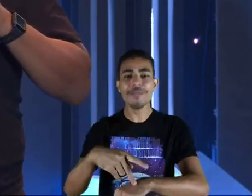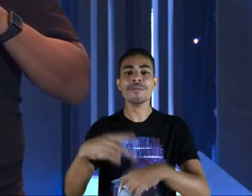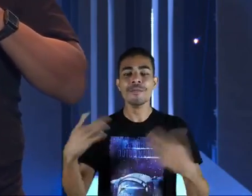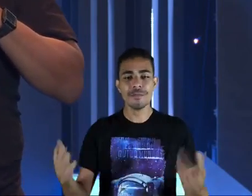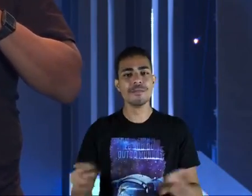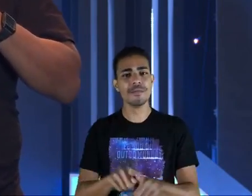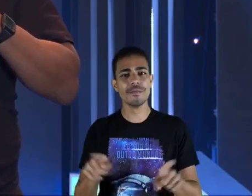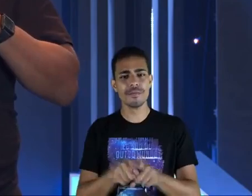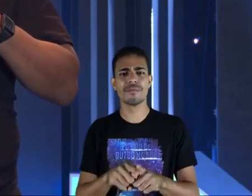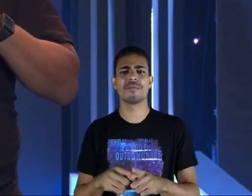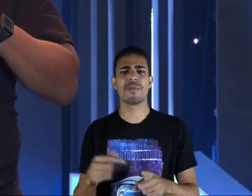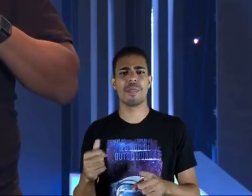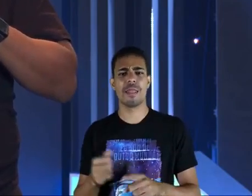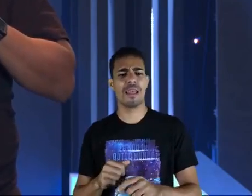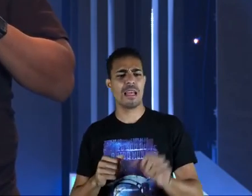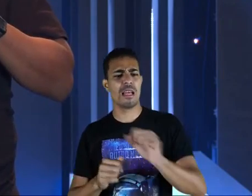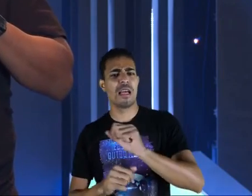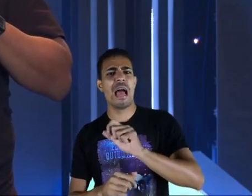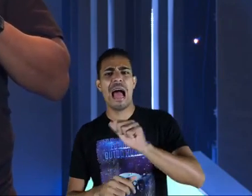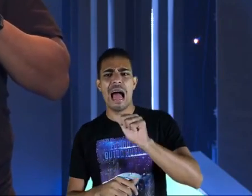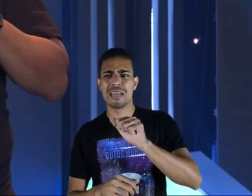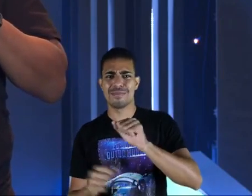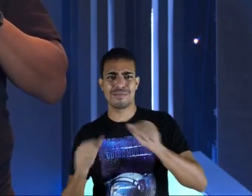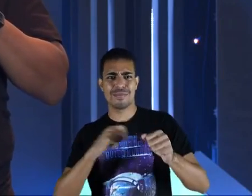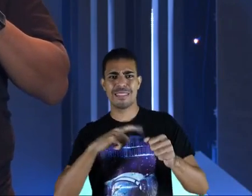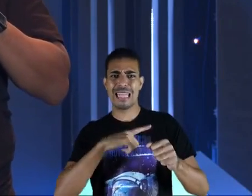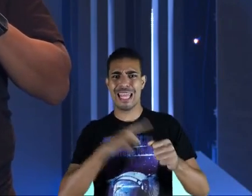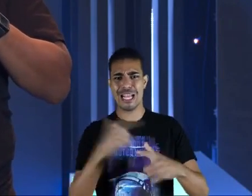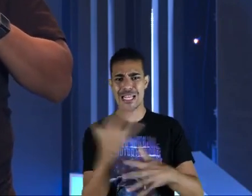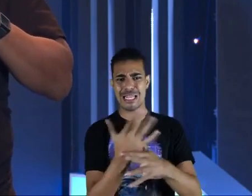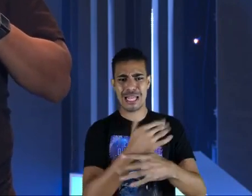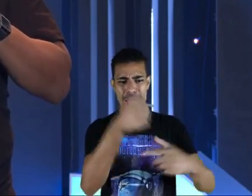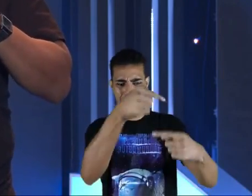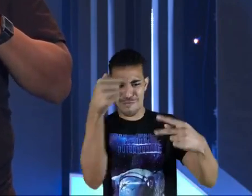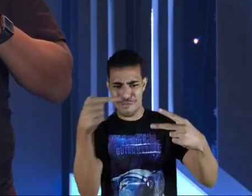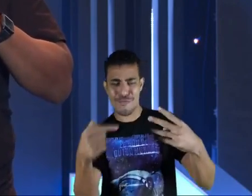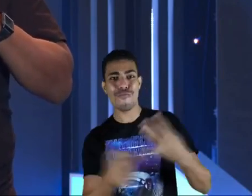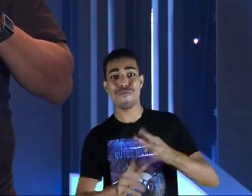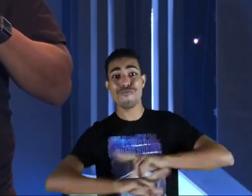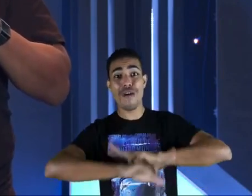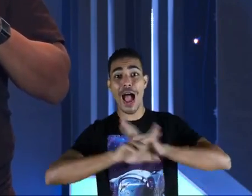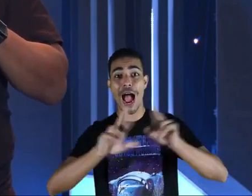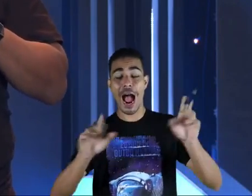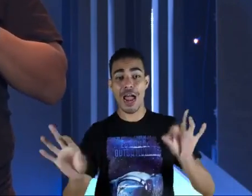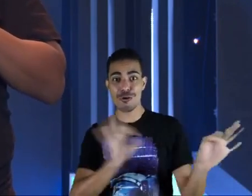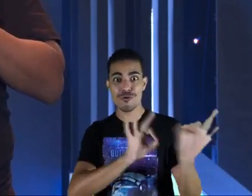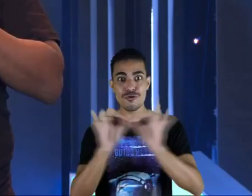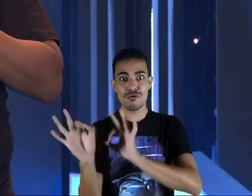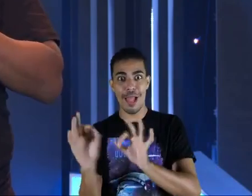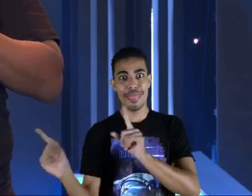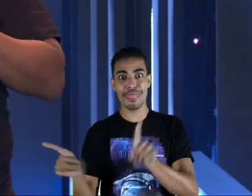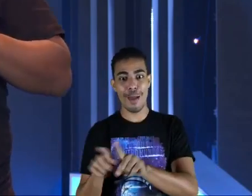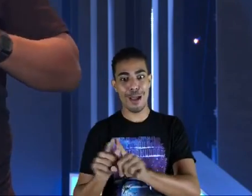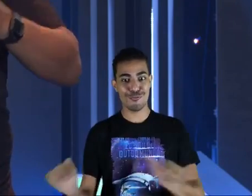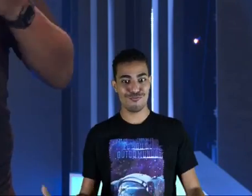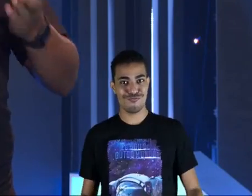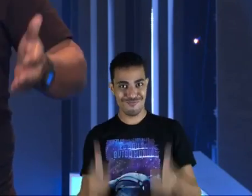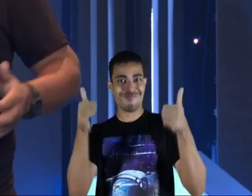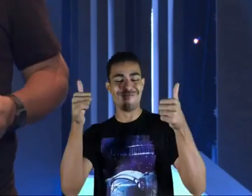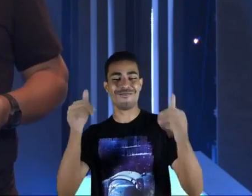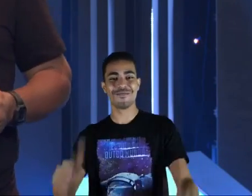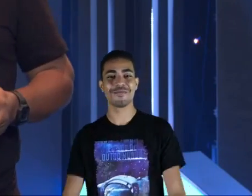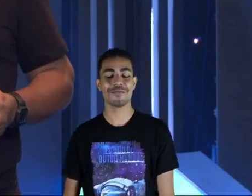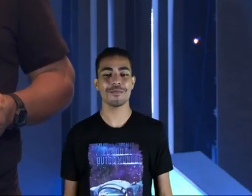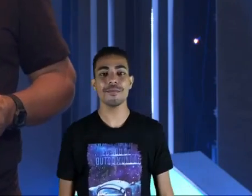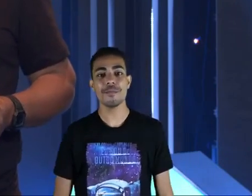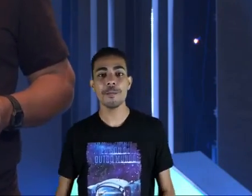Cavalheiro, Cidade Leste, Assunción. Todos reunidos aí, assistindo, curtindo esse super congresso. Como dizem